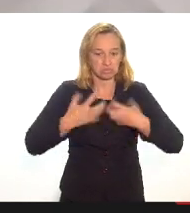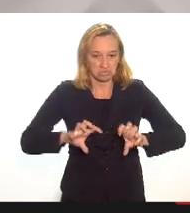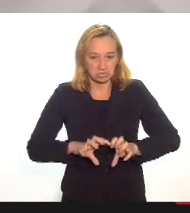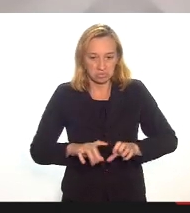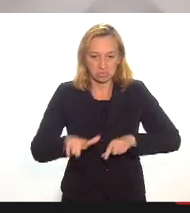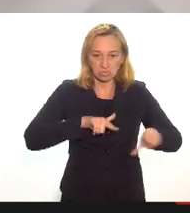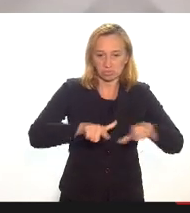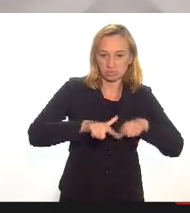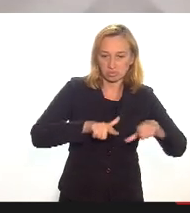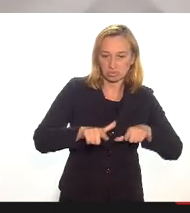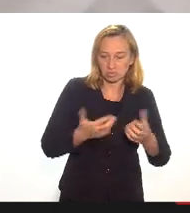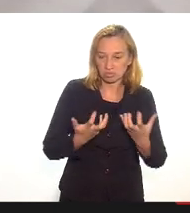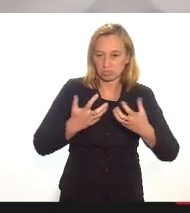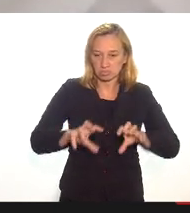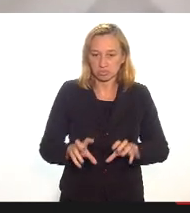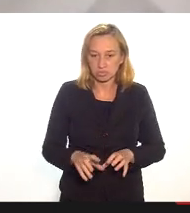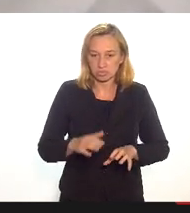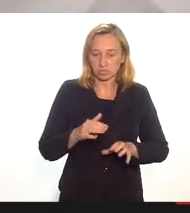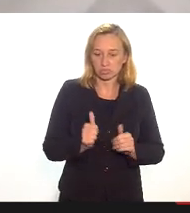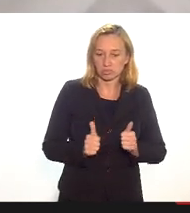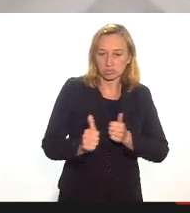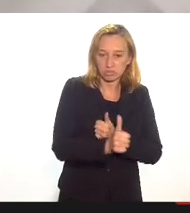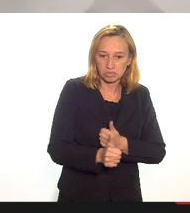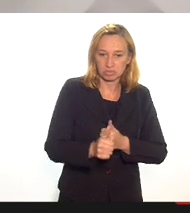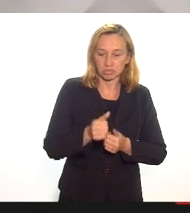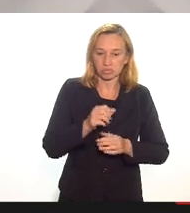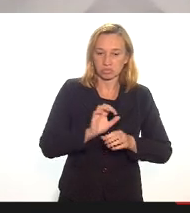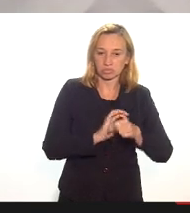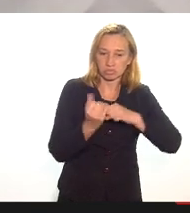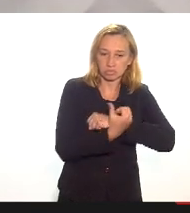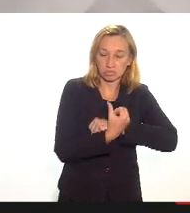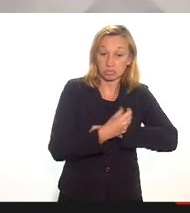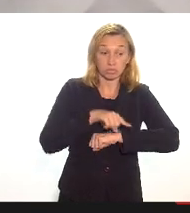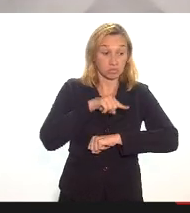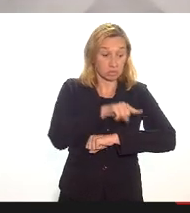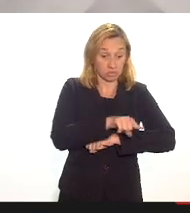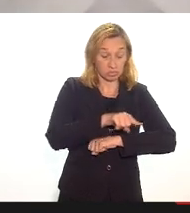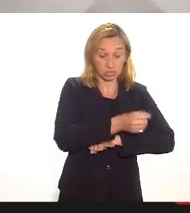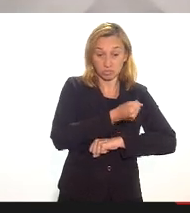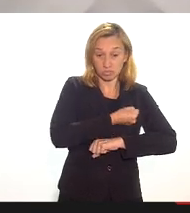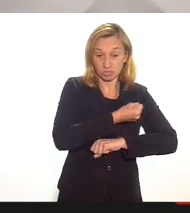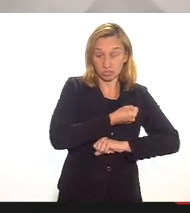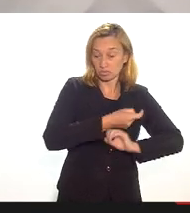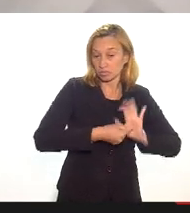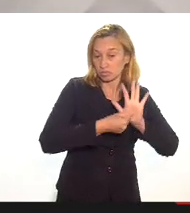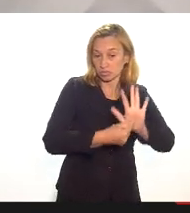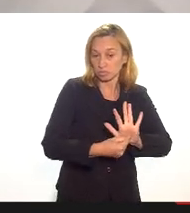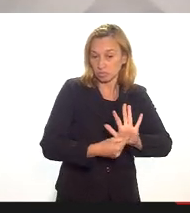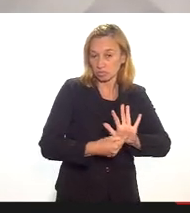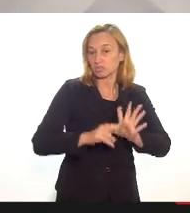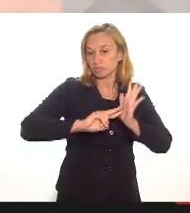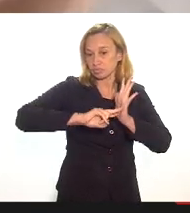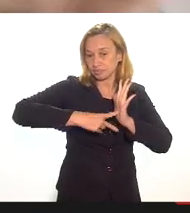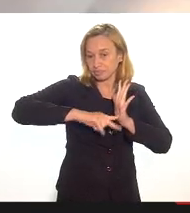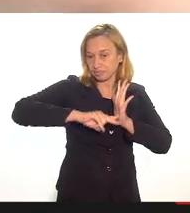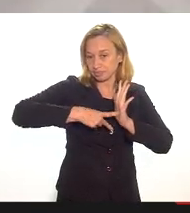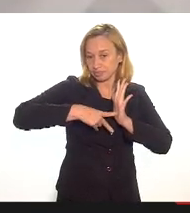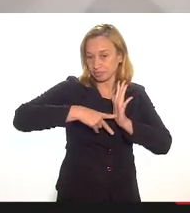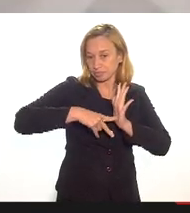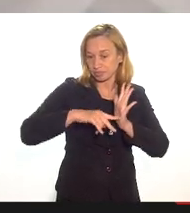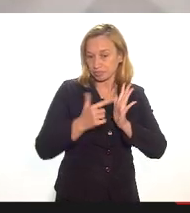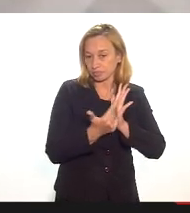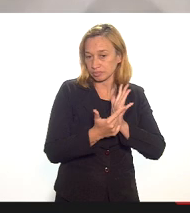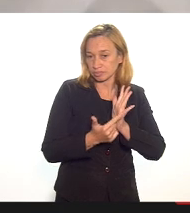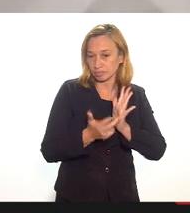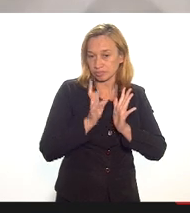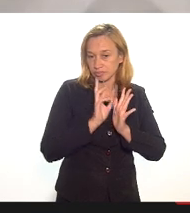queriam estar na frente de Covid, esse número que foi nos transmitido pelo sindicato não